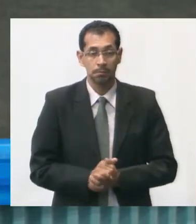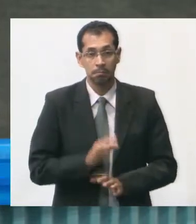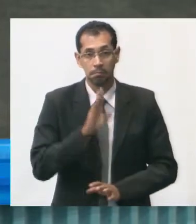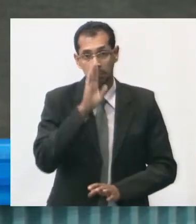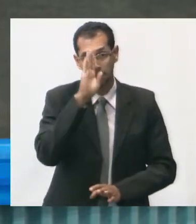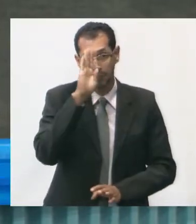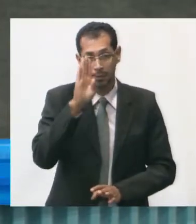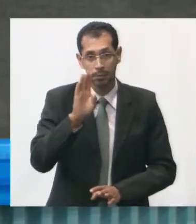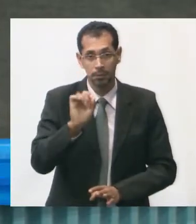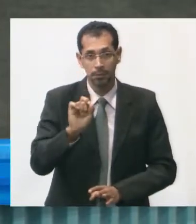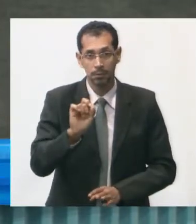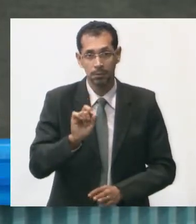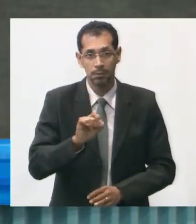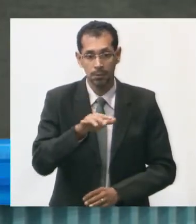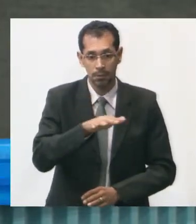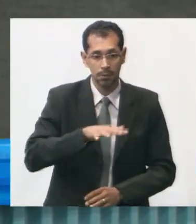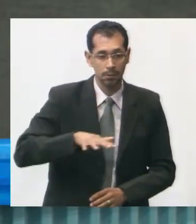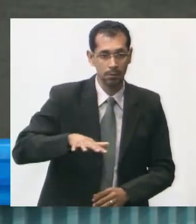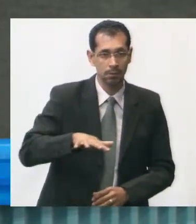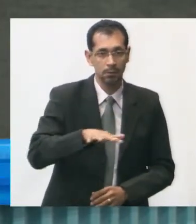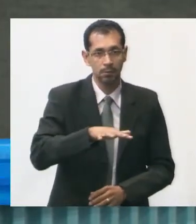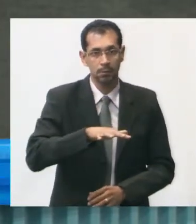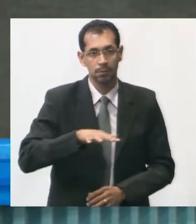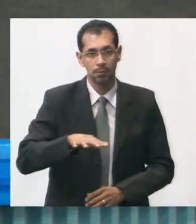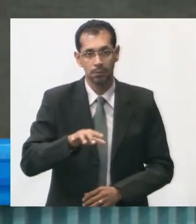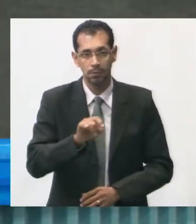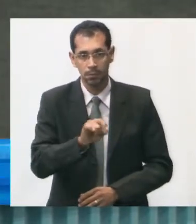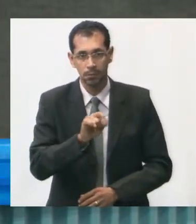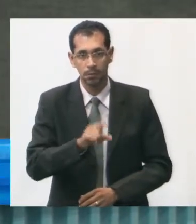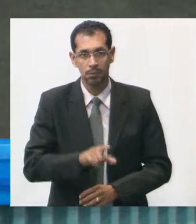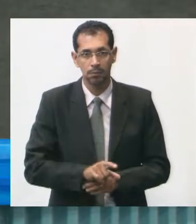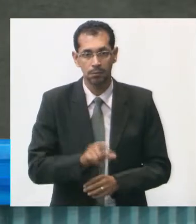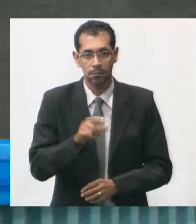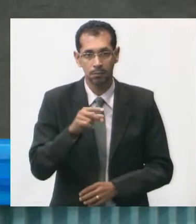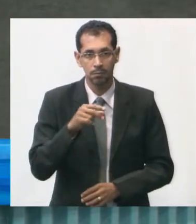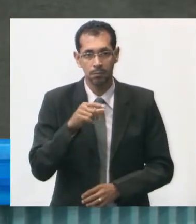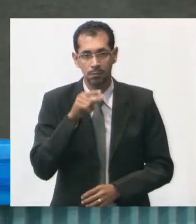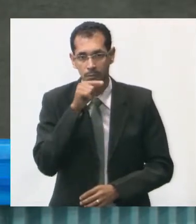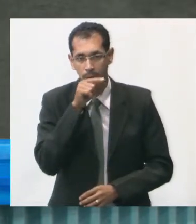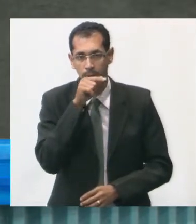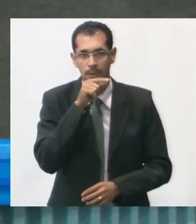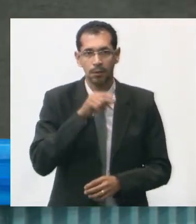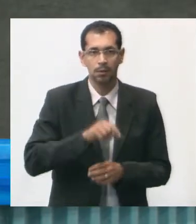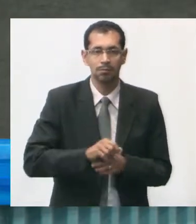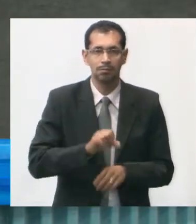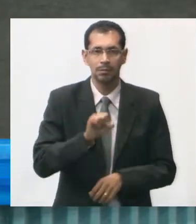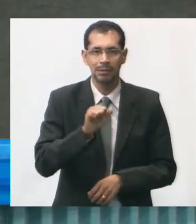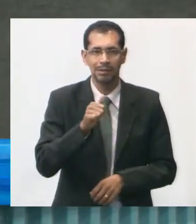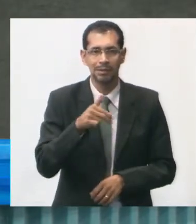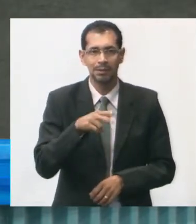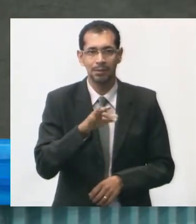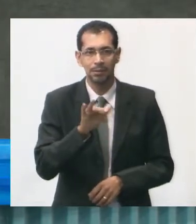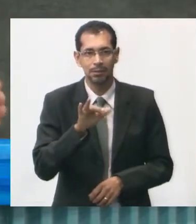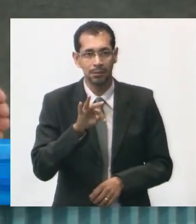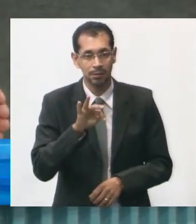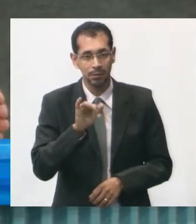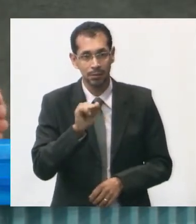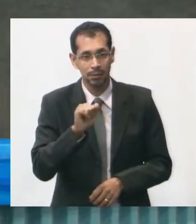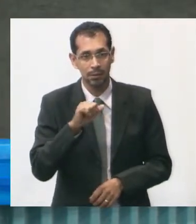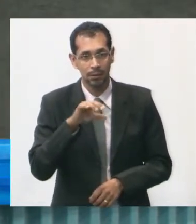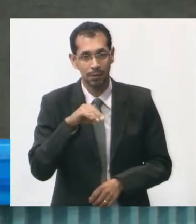a região de Andorinhas, Santa Marta, Mangue Seco, Joana